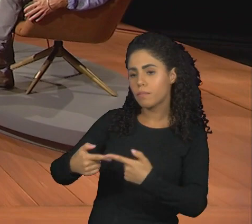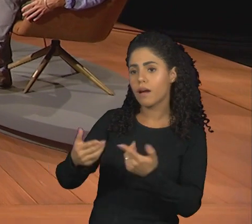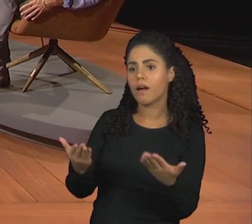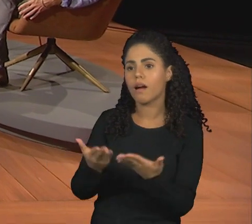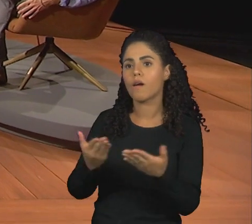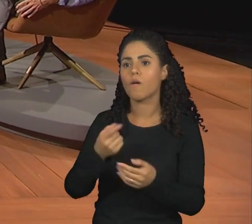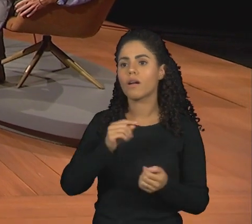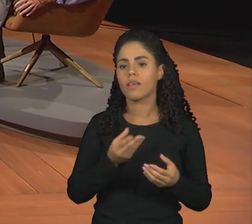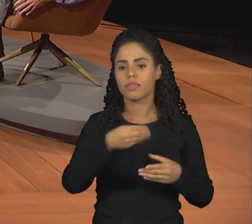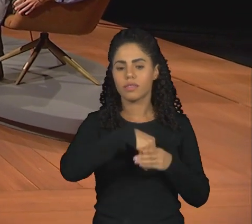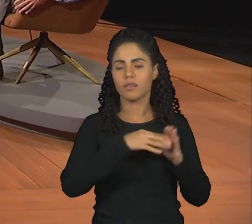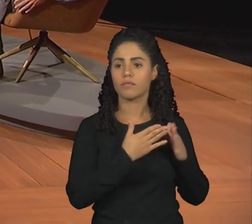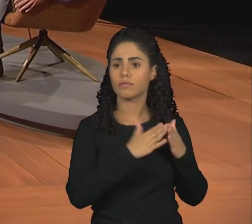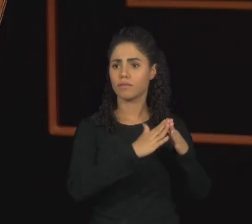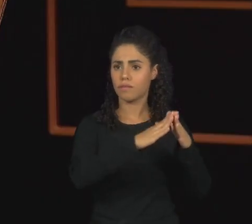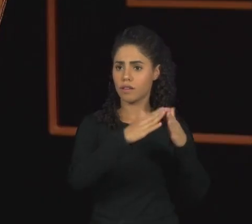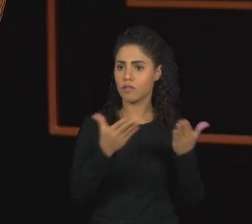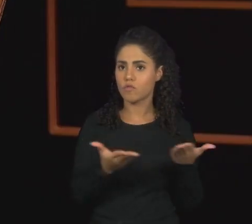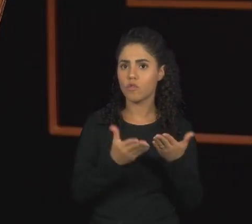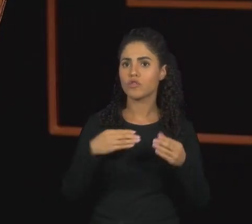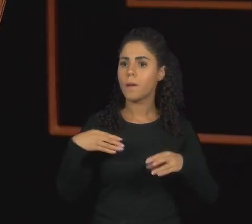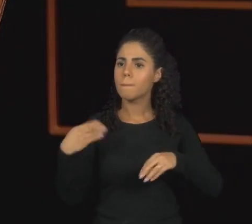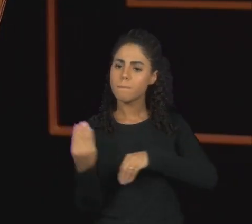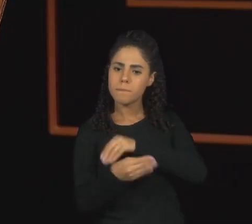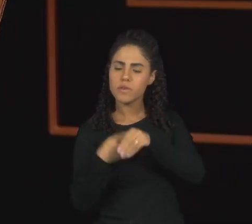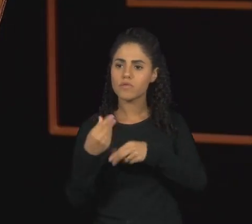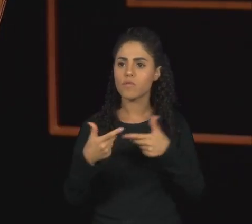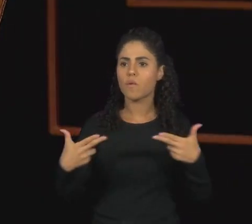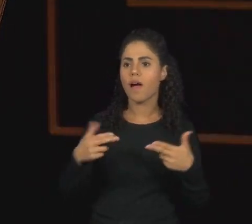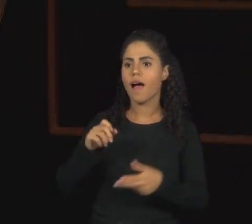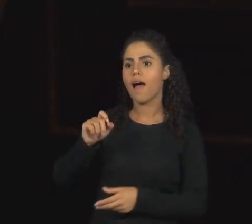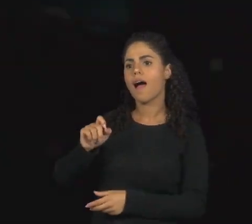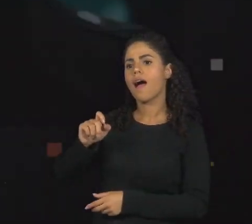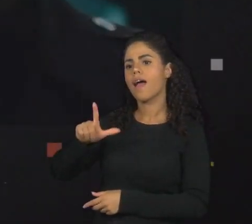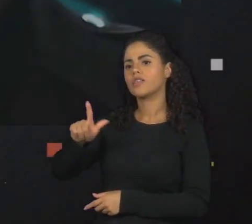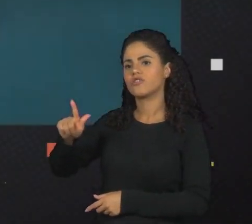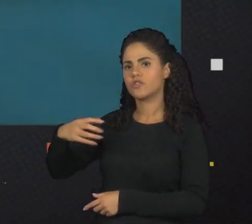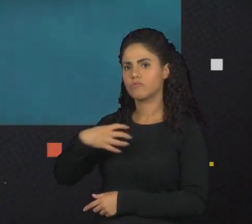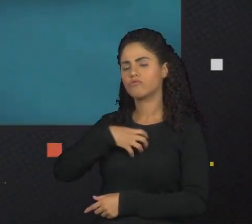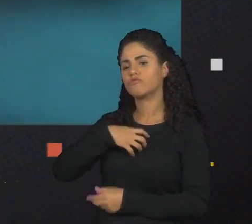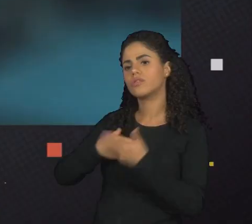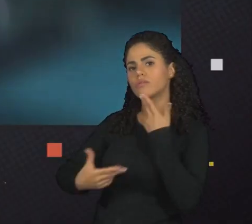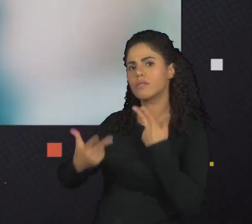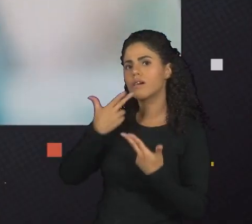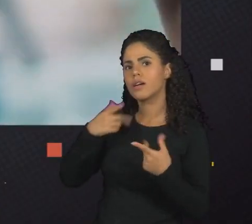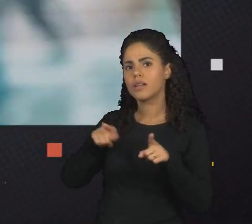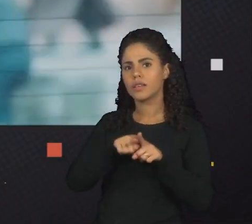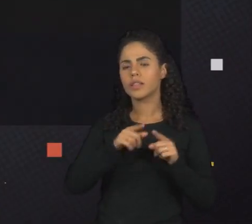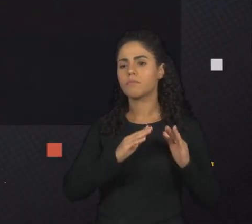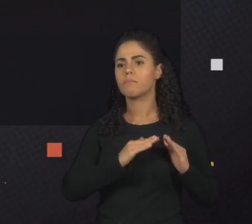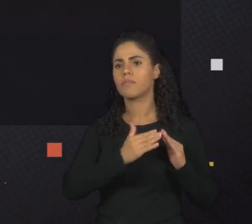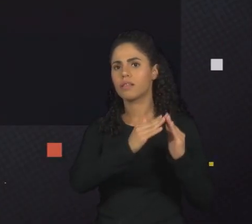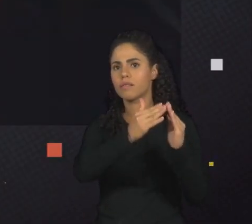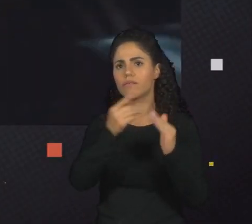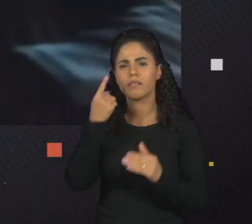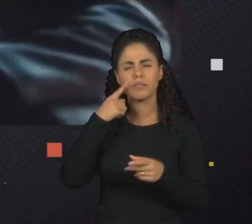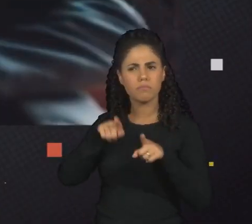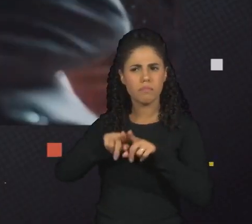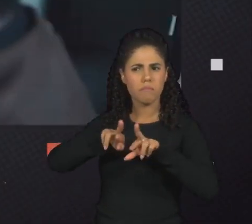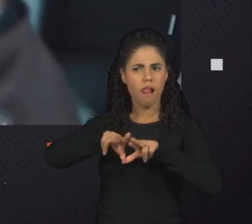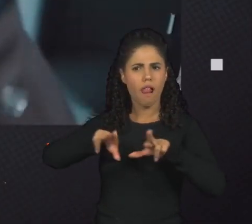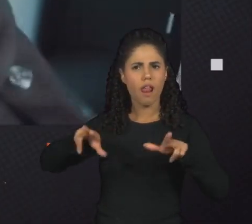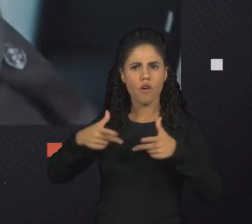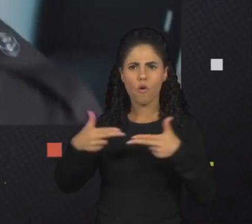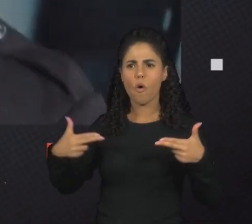dentro das favelas, das comunidades, misturou a linguagem do Guimarães Rosa com a linguagem da favela, colocando batidas,